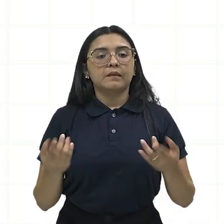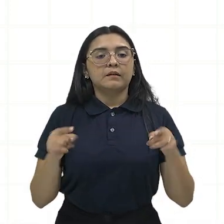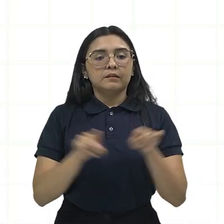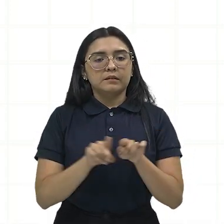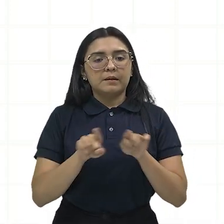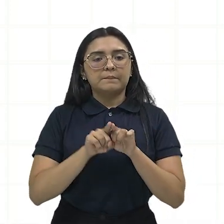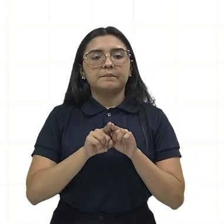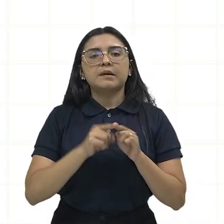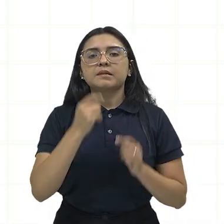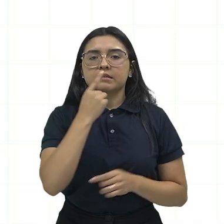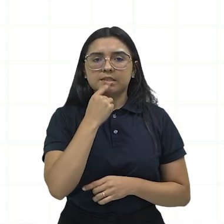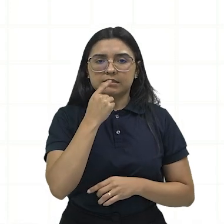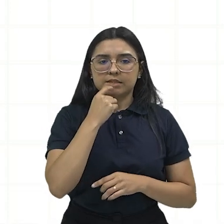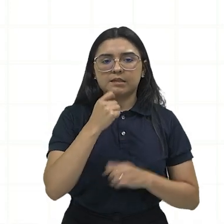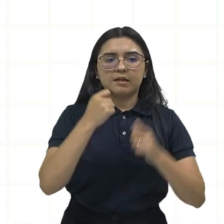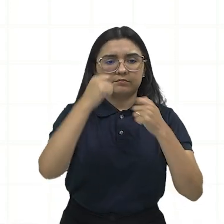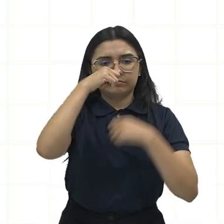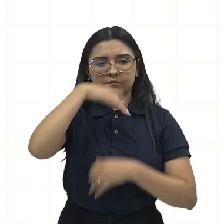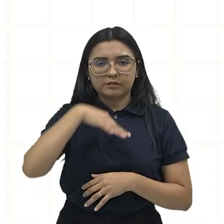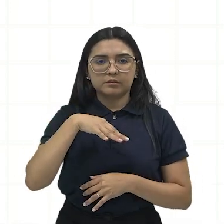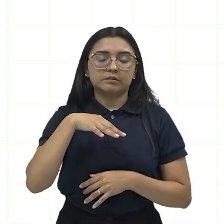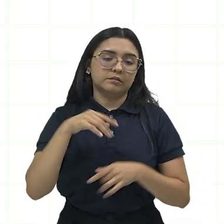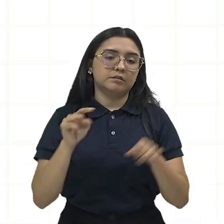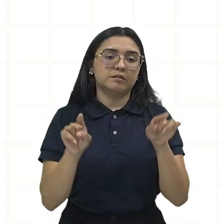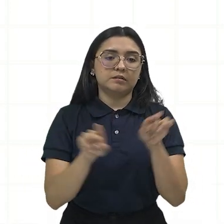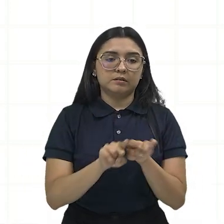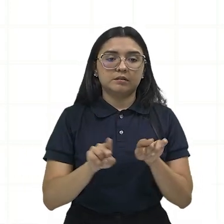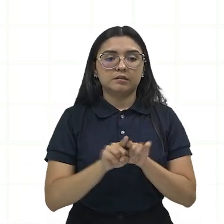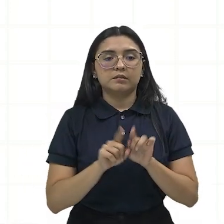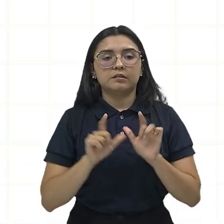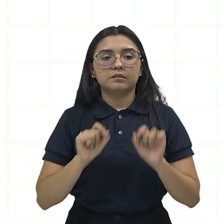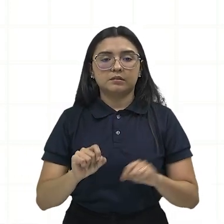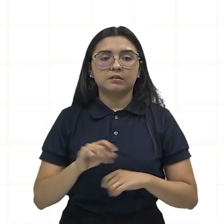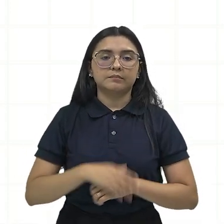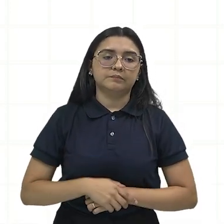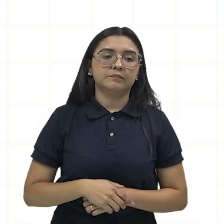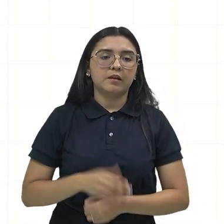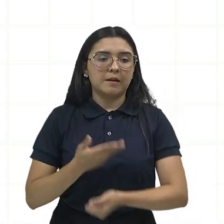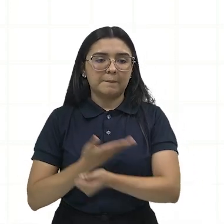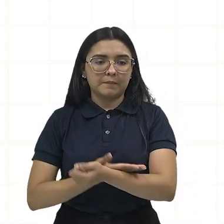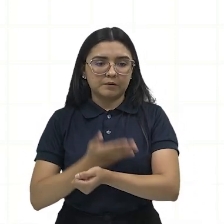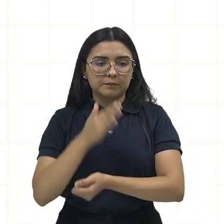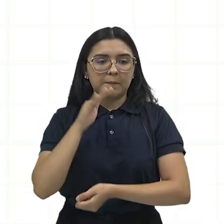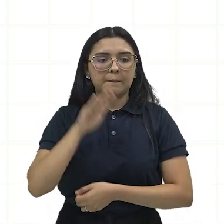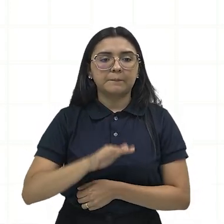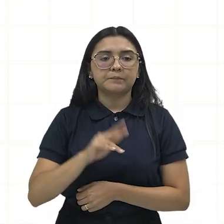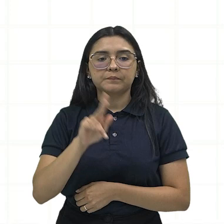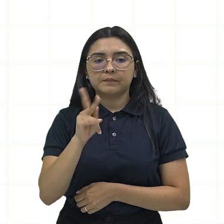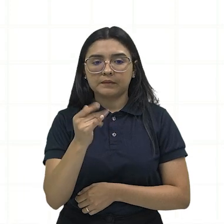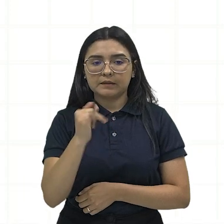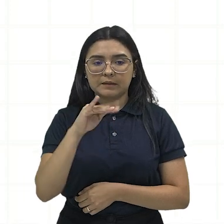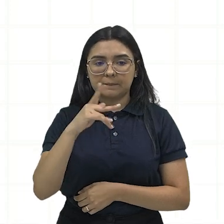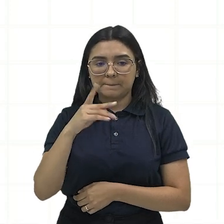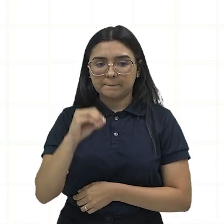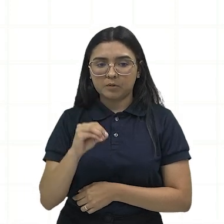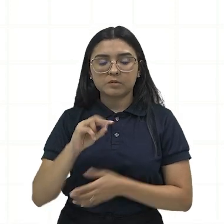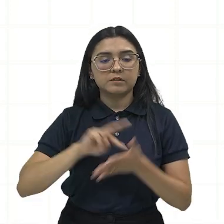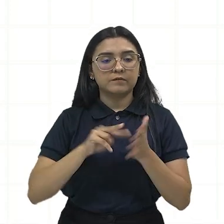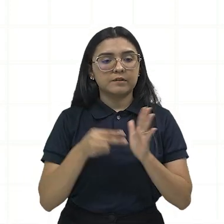Hemorragias também é uma característica dessa doença, e a hipotensão. Hipo quer dizer